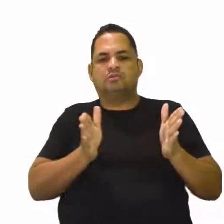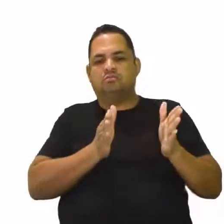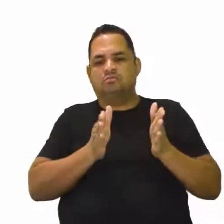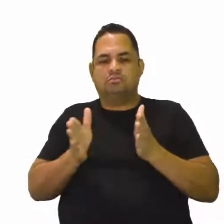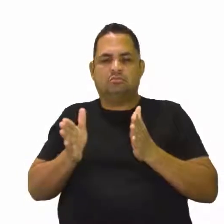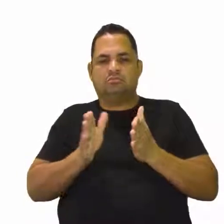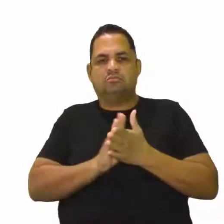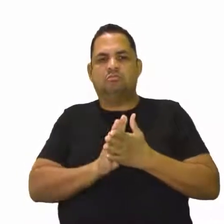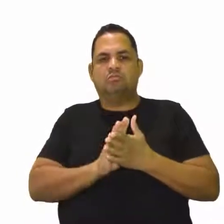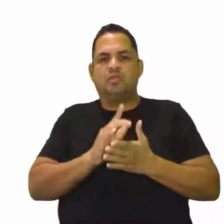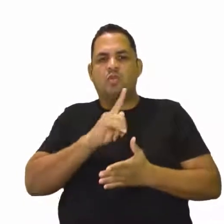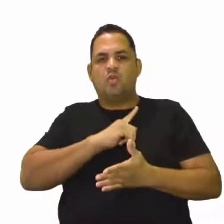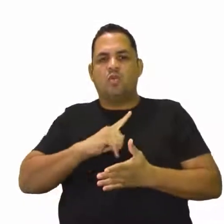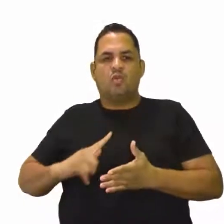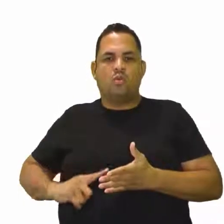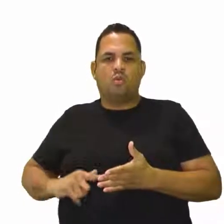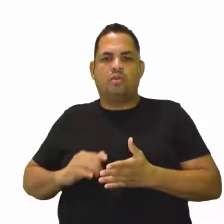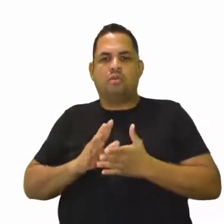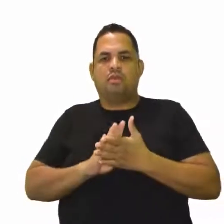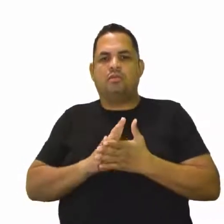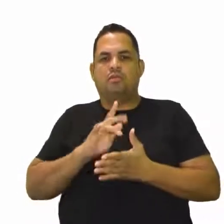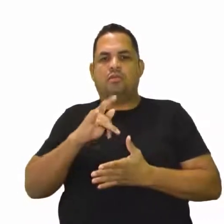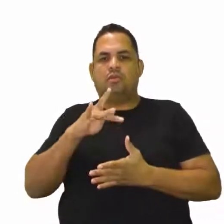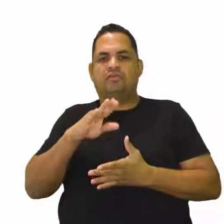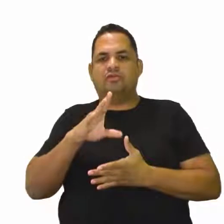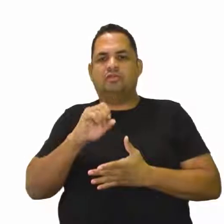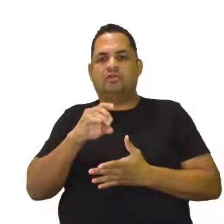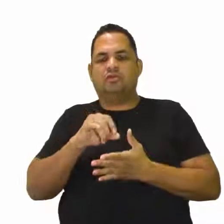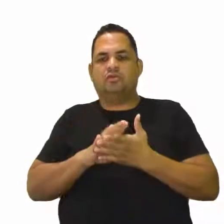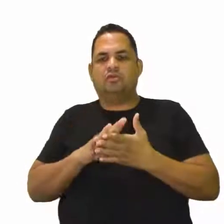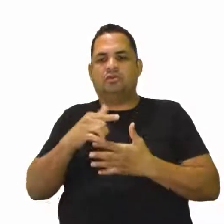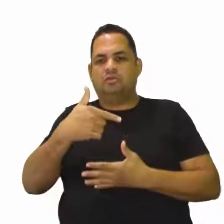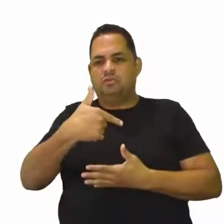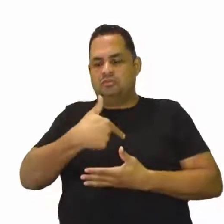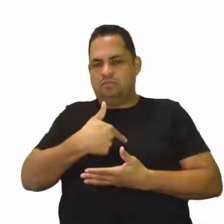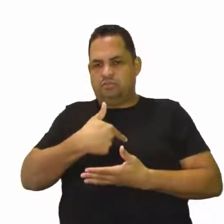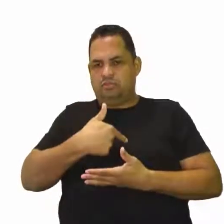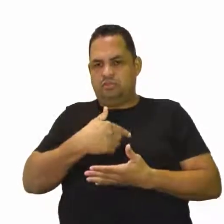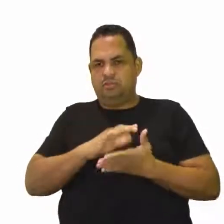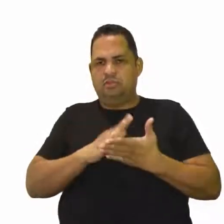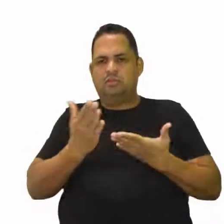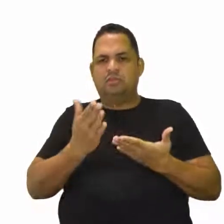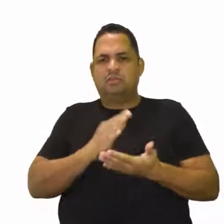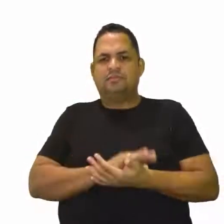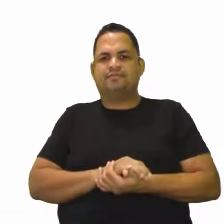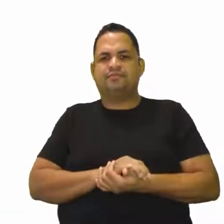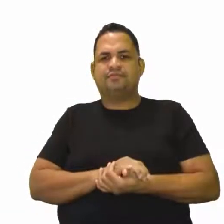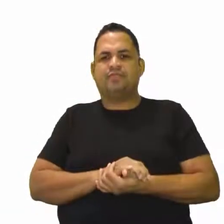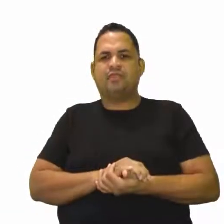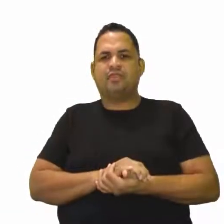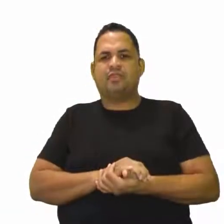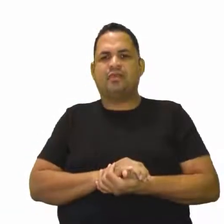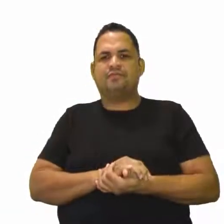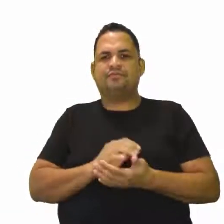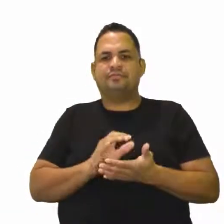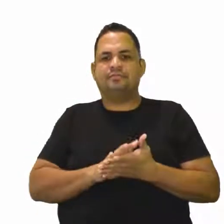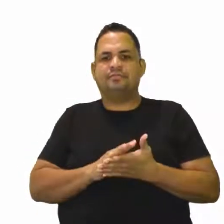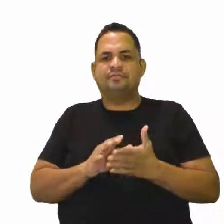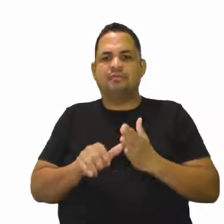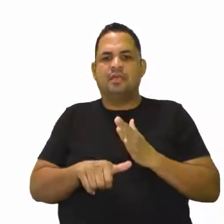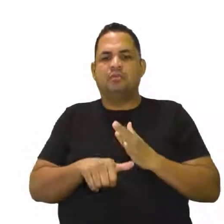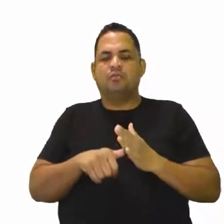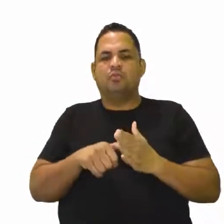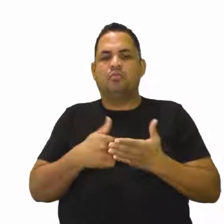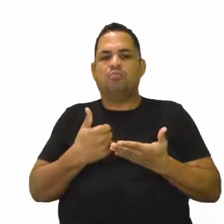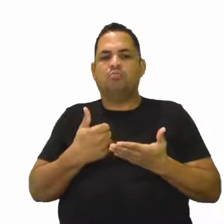Governo Provisório de Getúlio Vargas. Que esse governo provisório vai ser a primeira